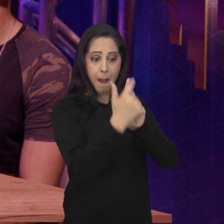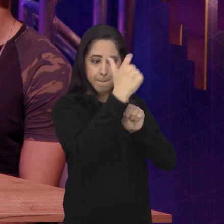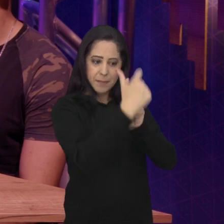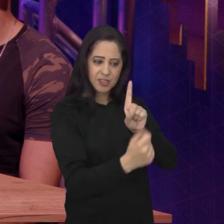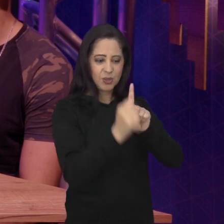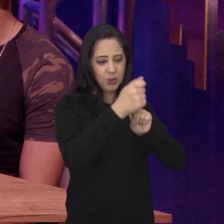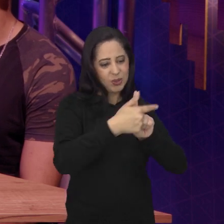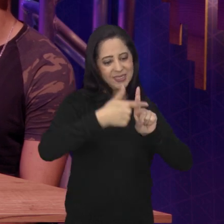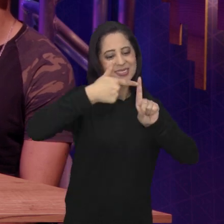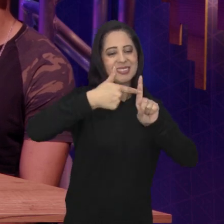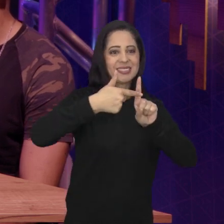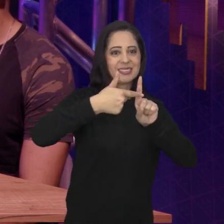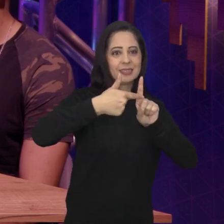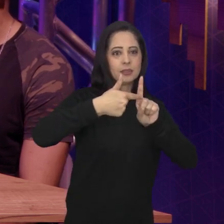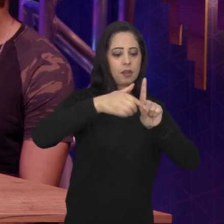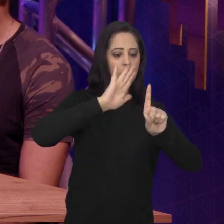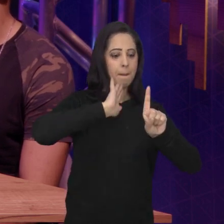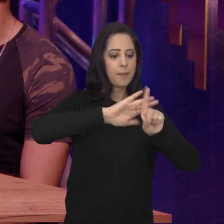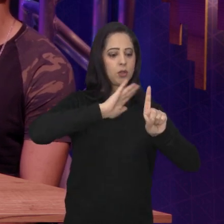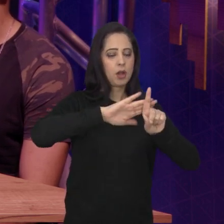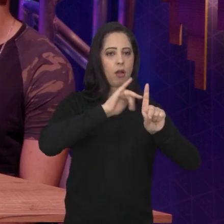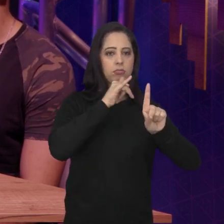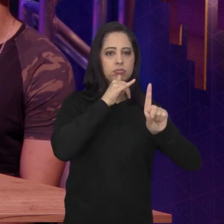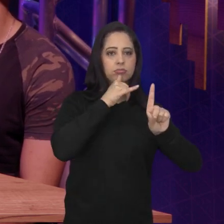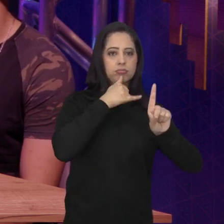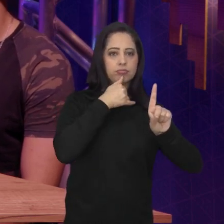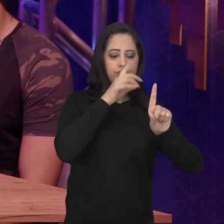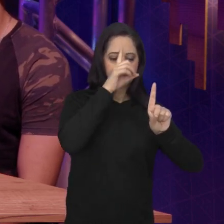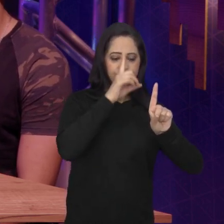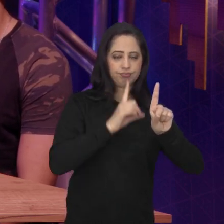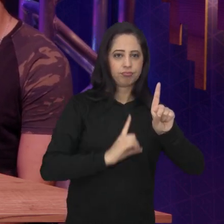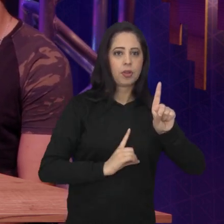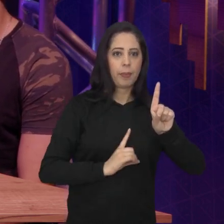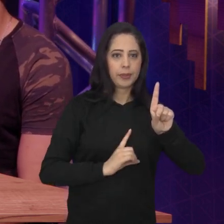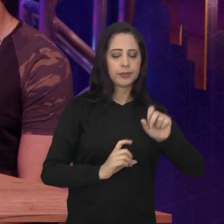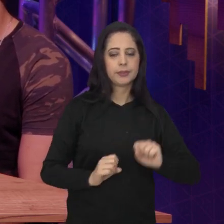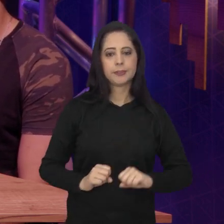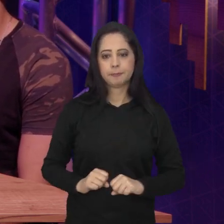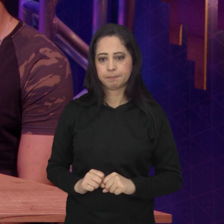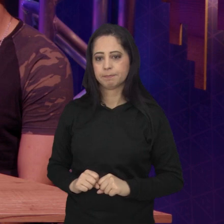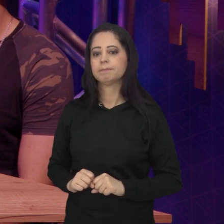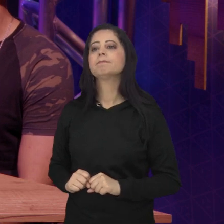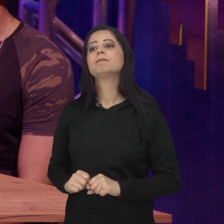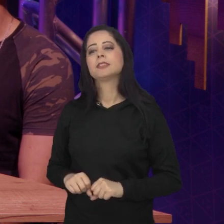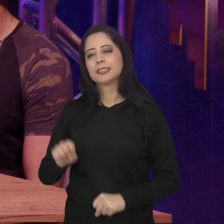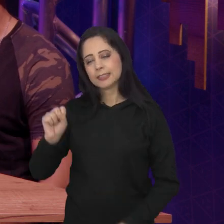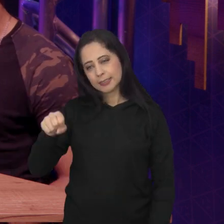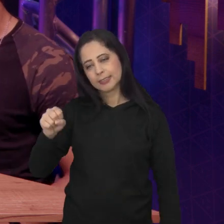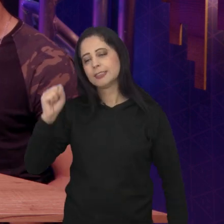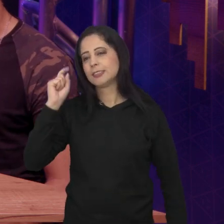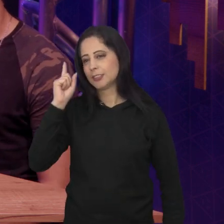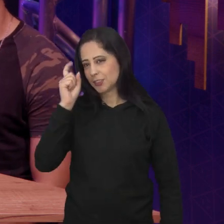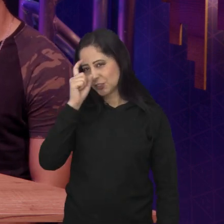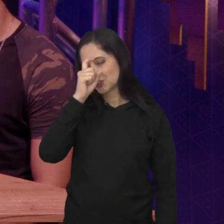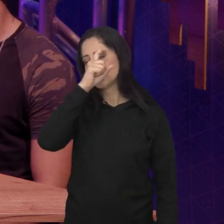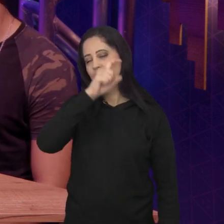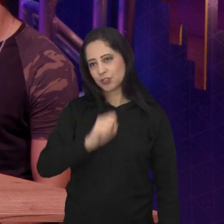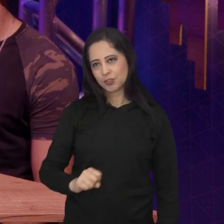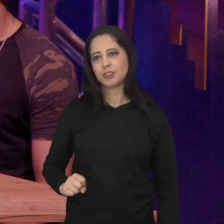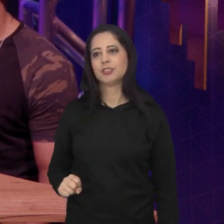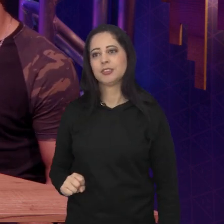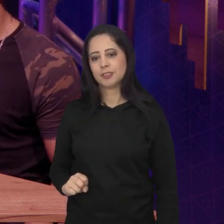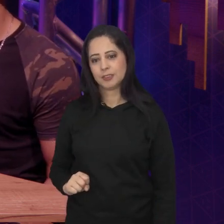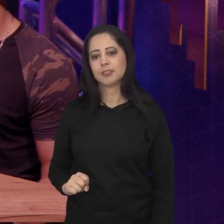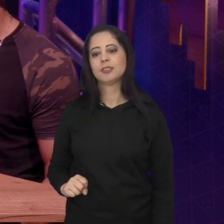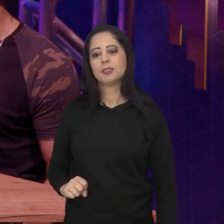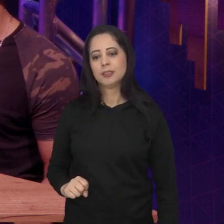machucadas, e só que elas vão maquiando aquilo, né? E isso é bastante difícil da gente...